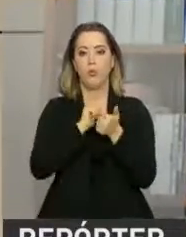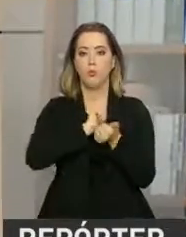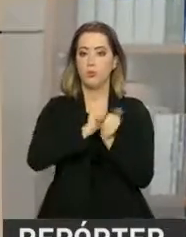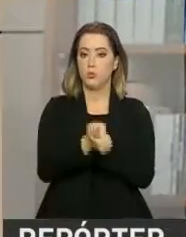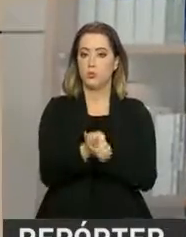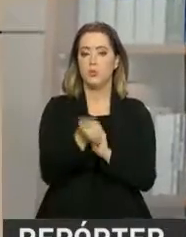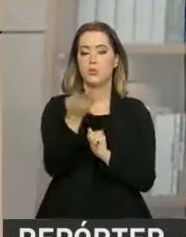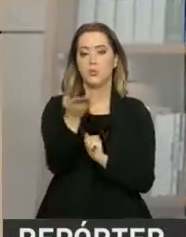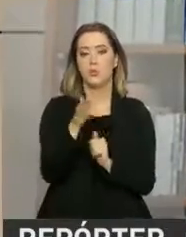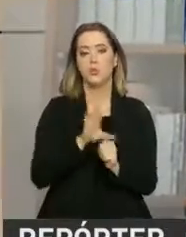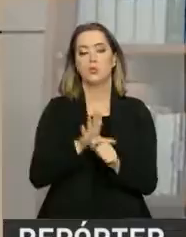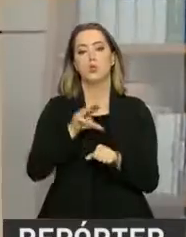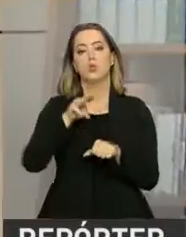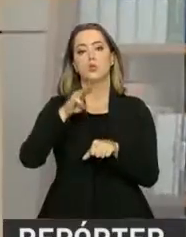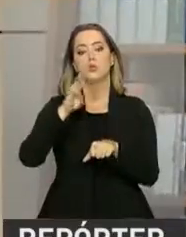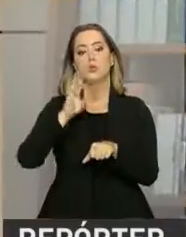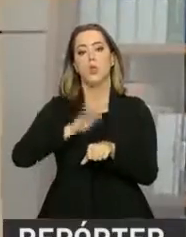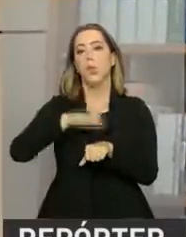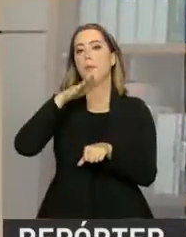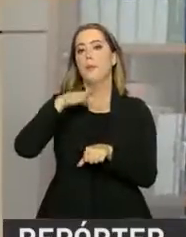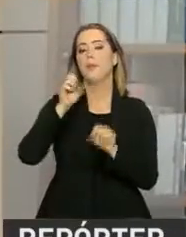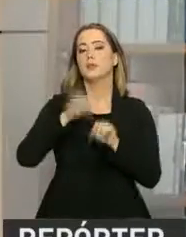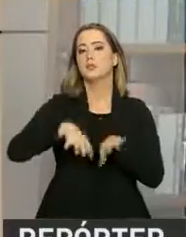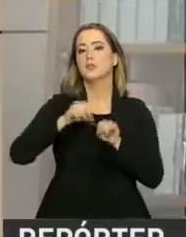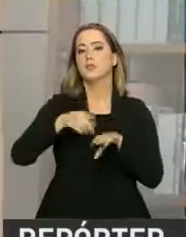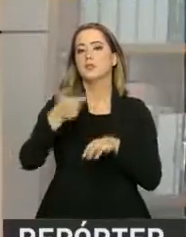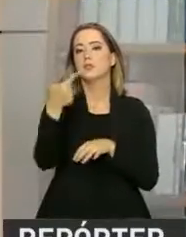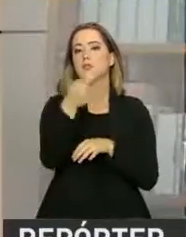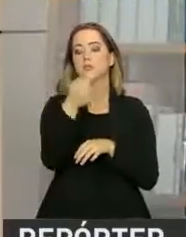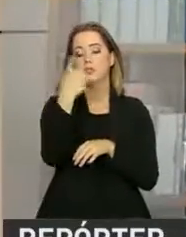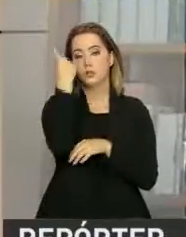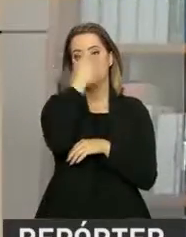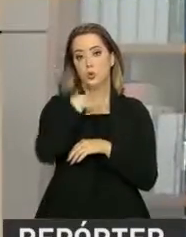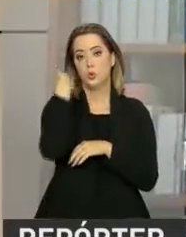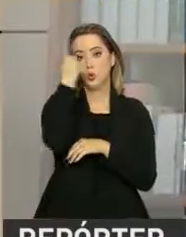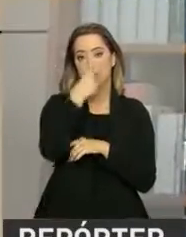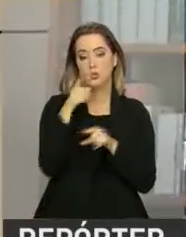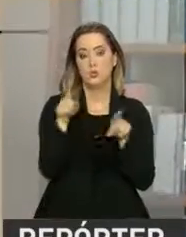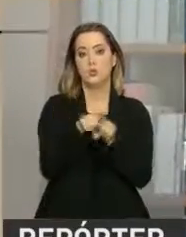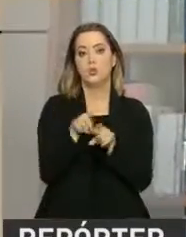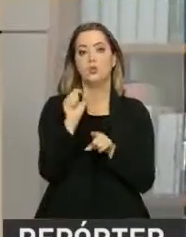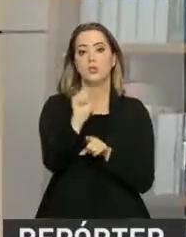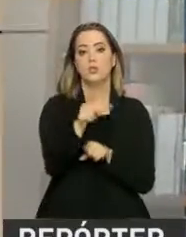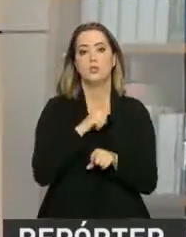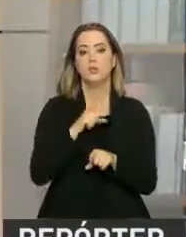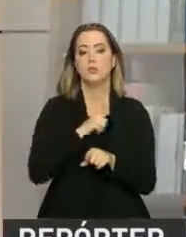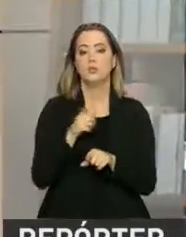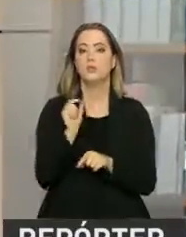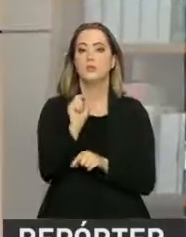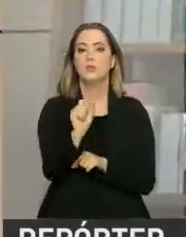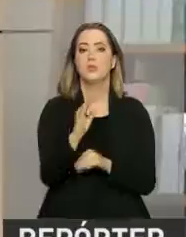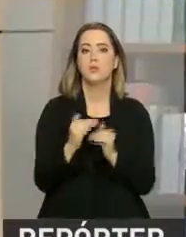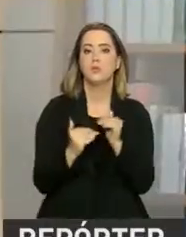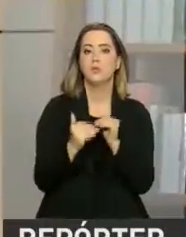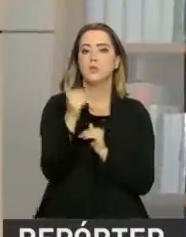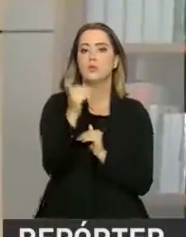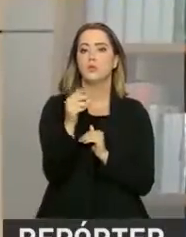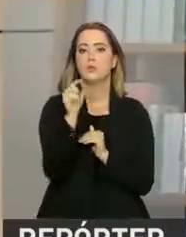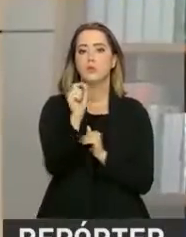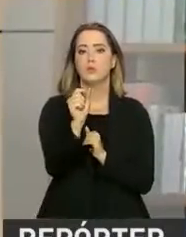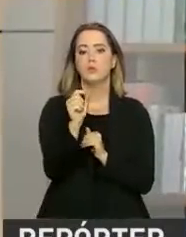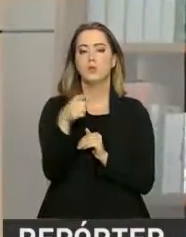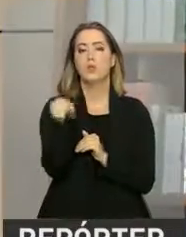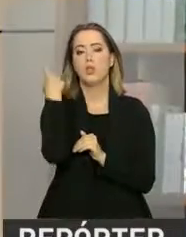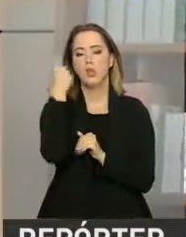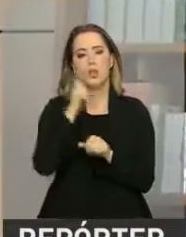ter uma novidade, o que ele é para 7 horas, ou seja, aumento para educação em tempo integral. Ele também vai ter hoje uma modalidade de aumento de